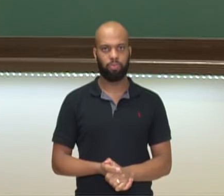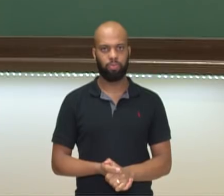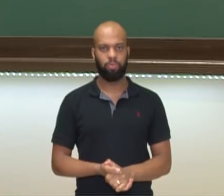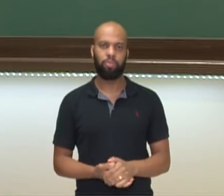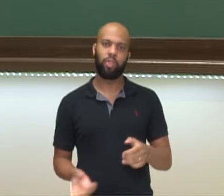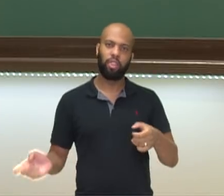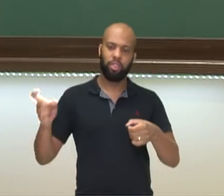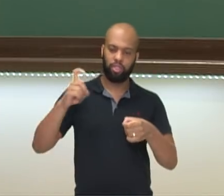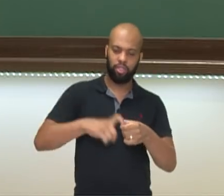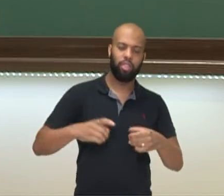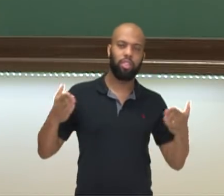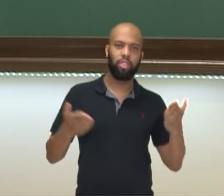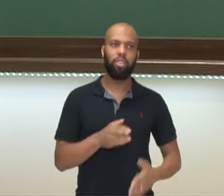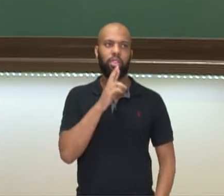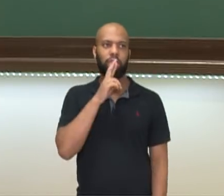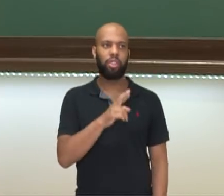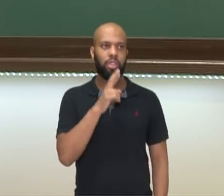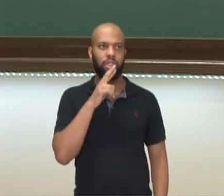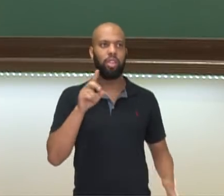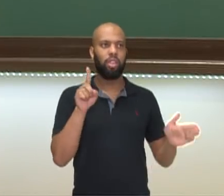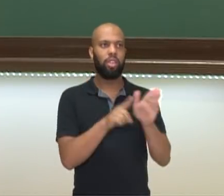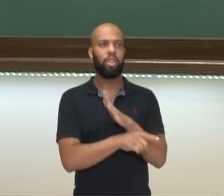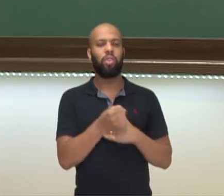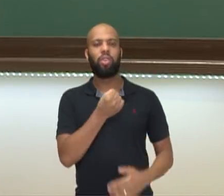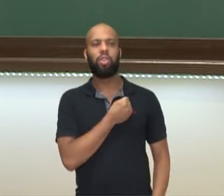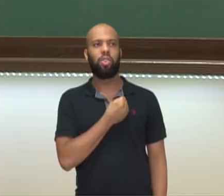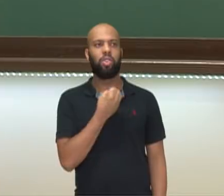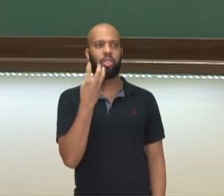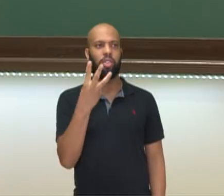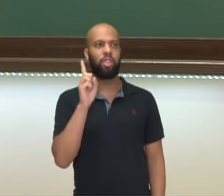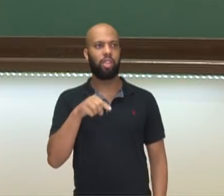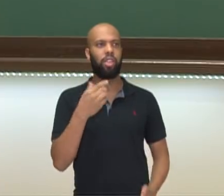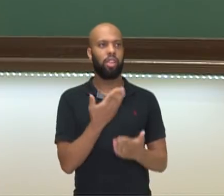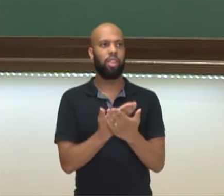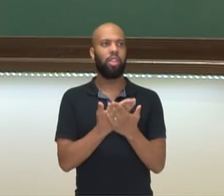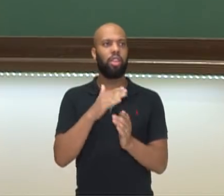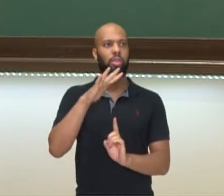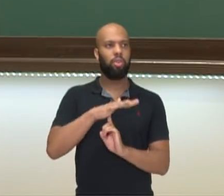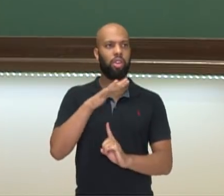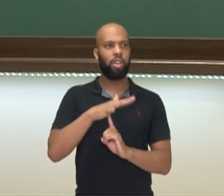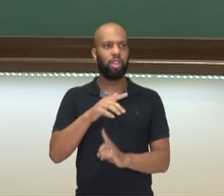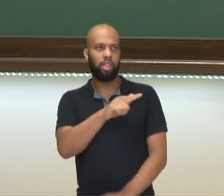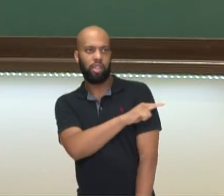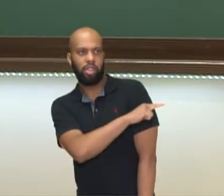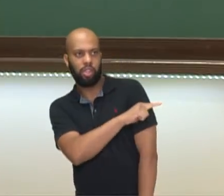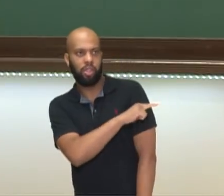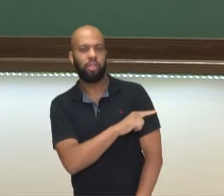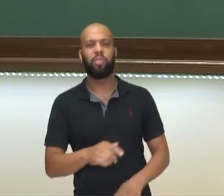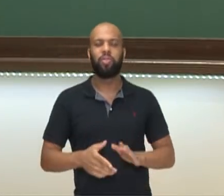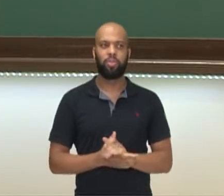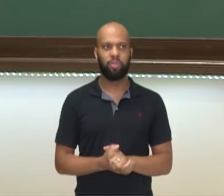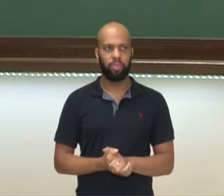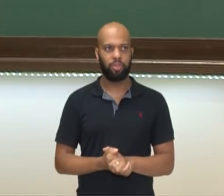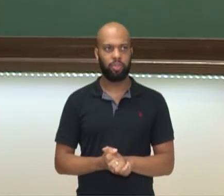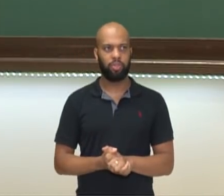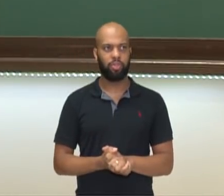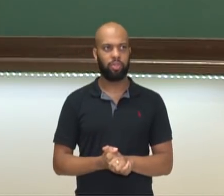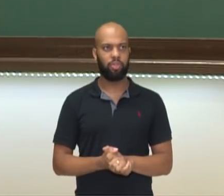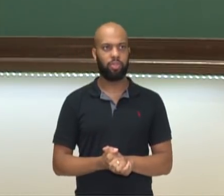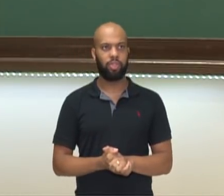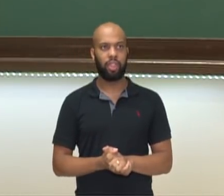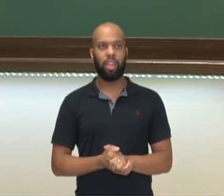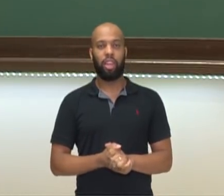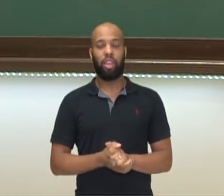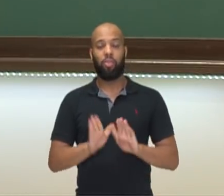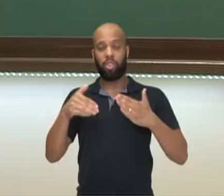Voltamos com a resolução do terceiro quiz da aula de hoje, aula Paraná Ensino Religioso, 7º ano. A